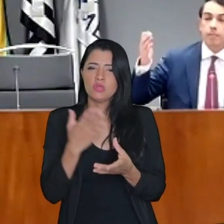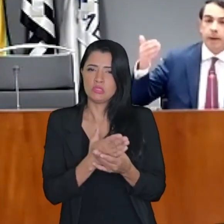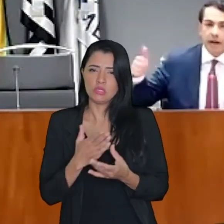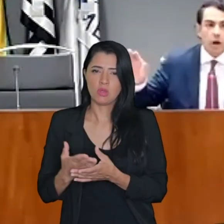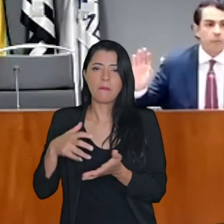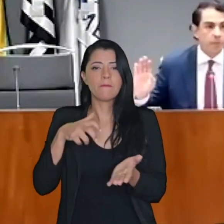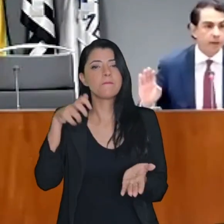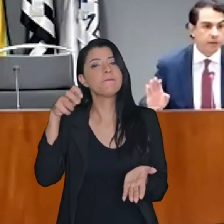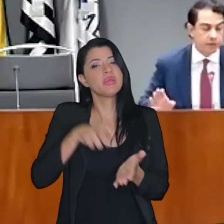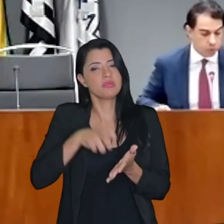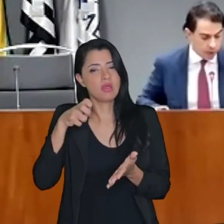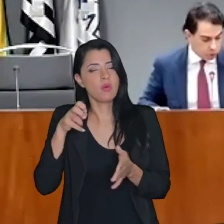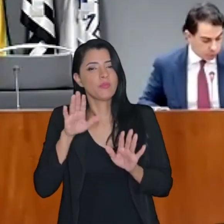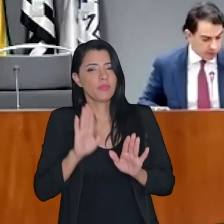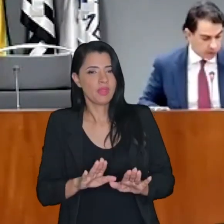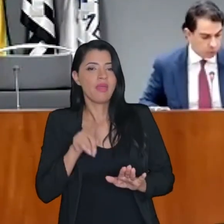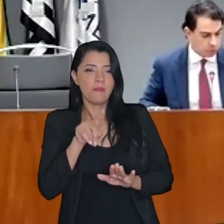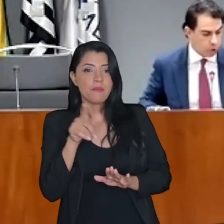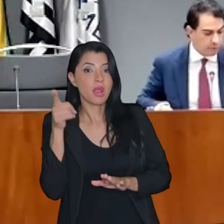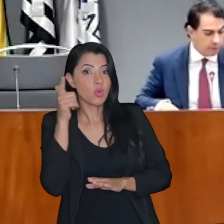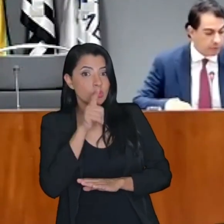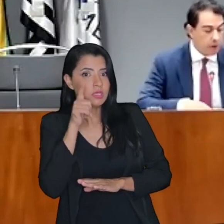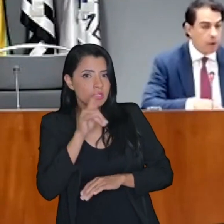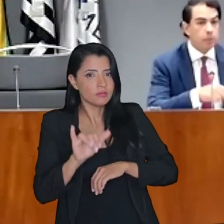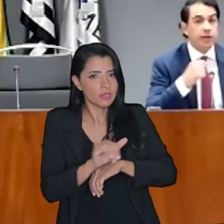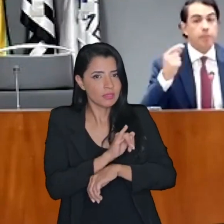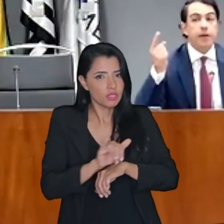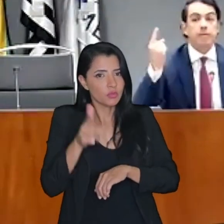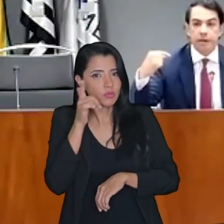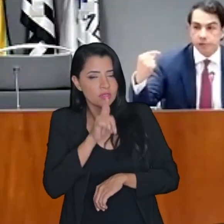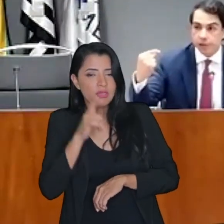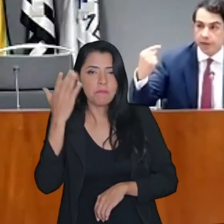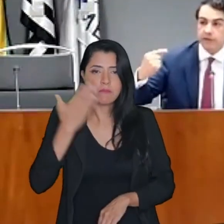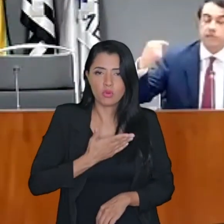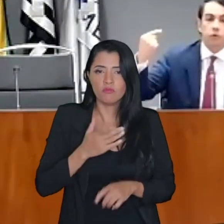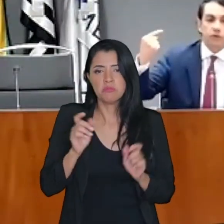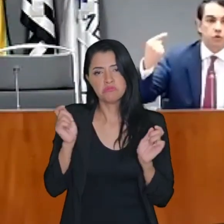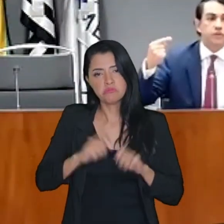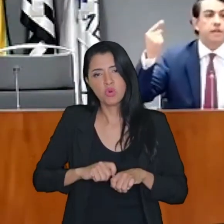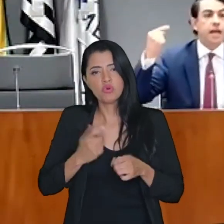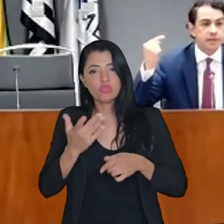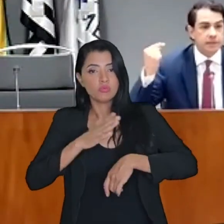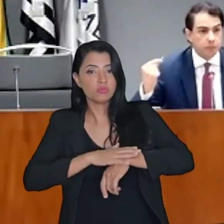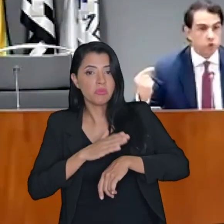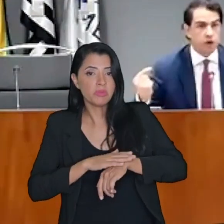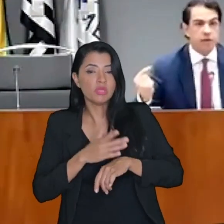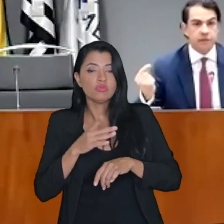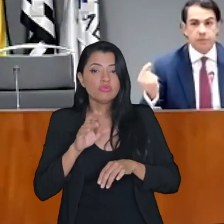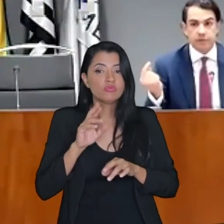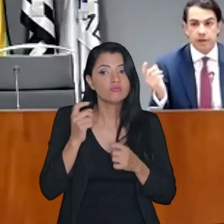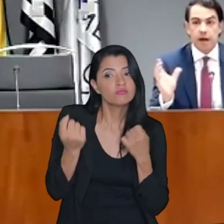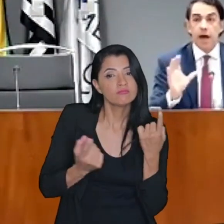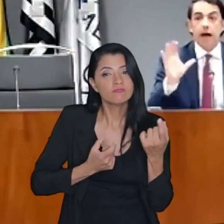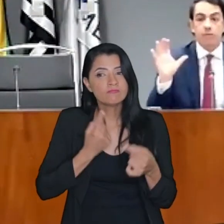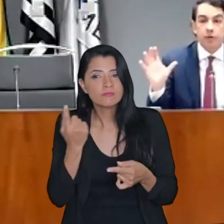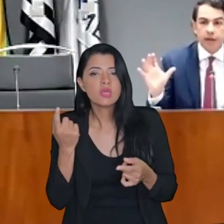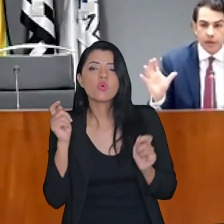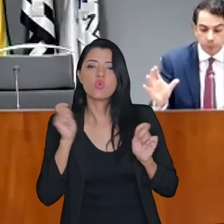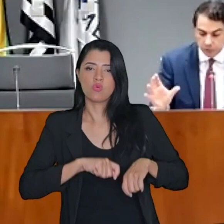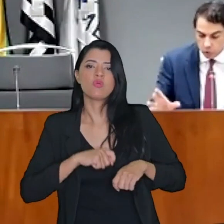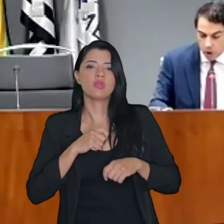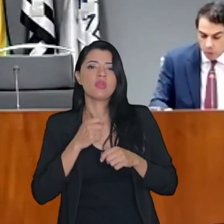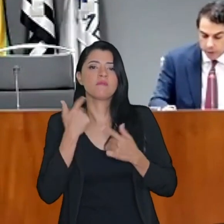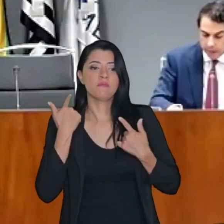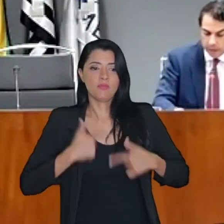penais, para além, obviamente, de ser um meio de obtenção de prova, porque permite, em situações excepcionalíssimas, a